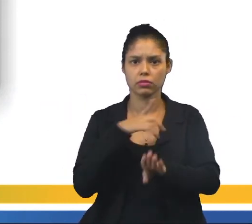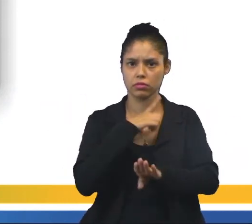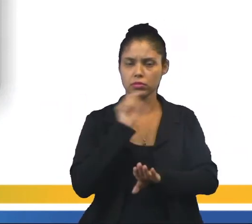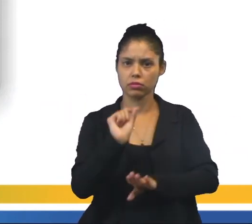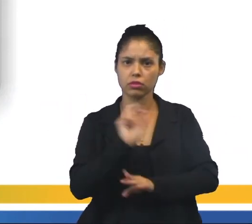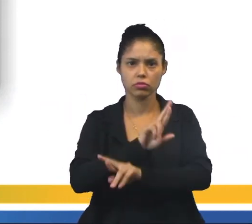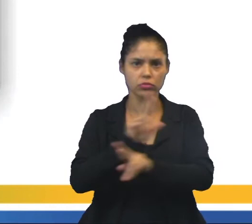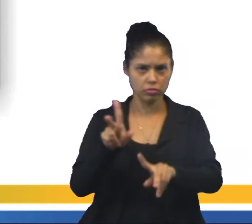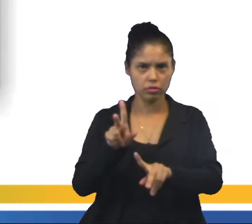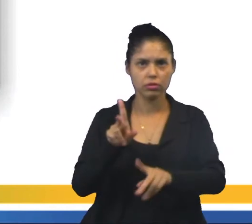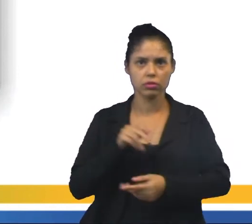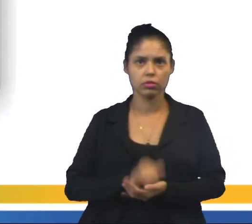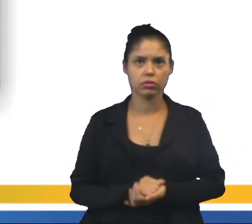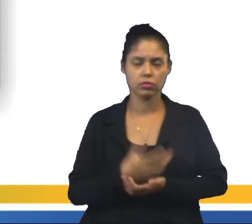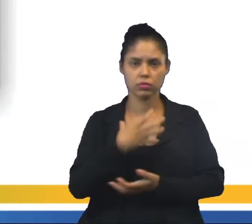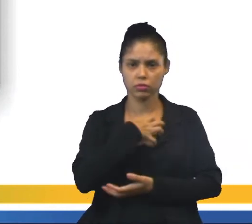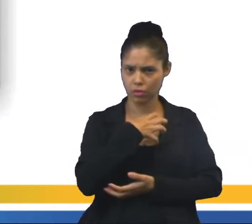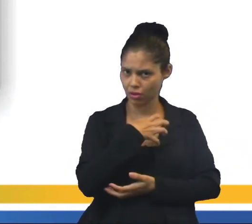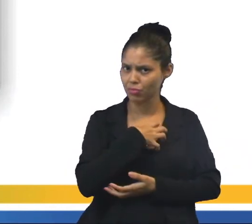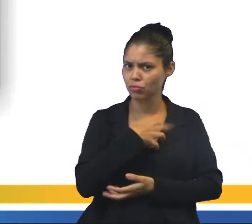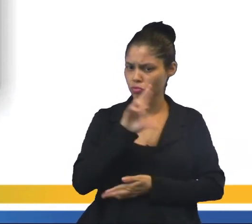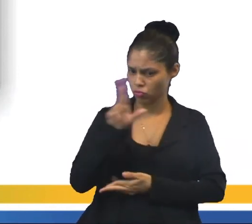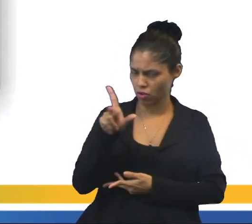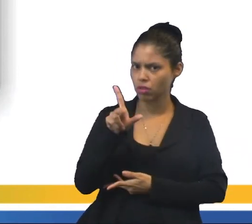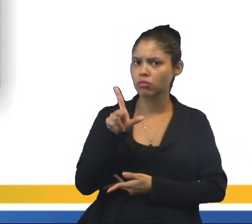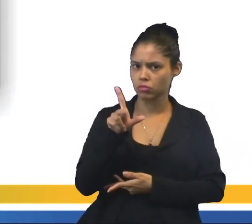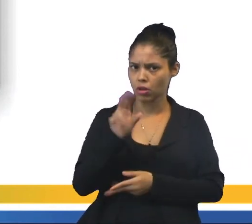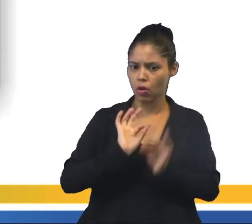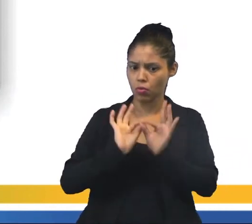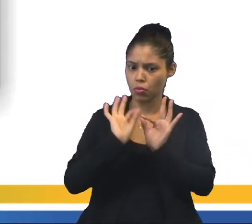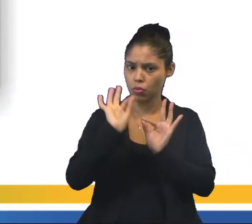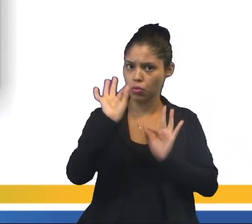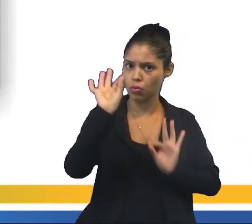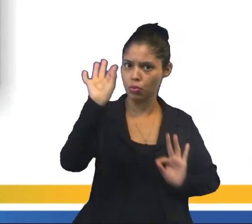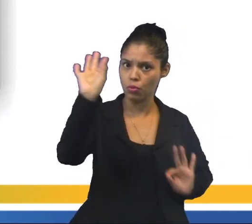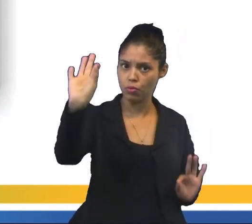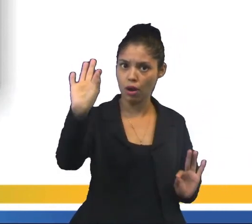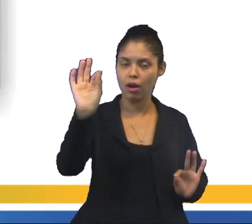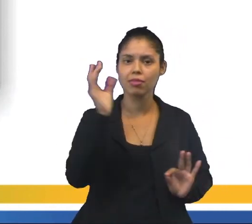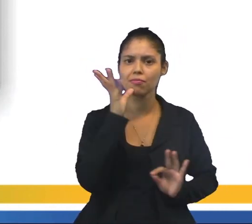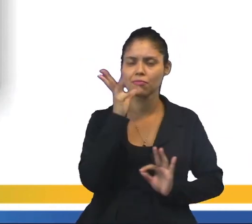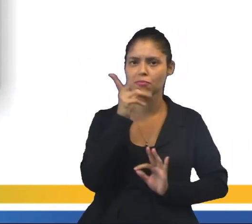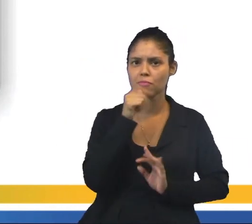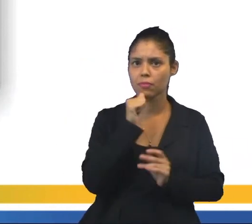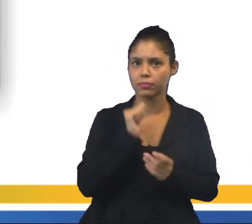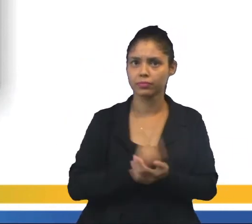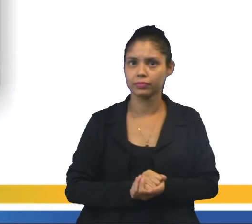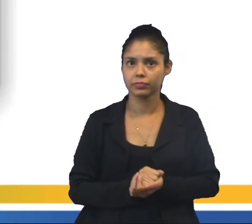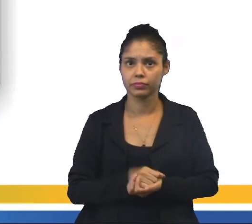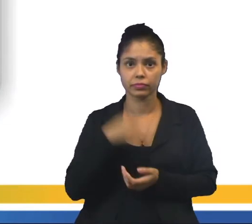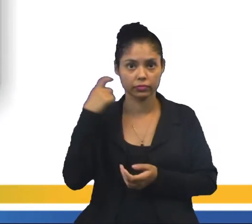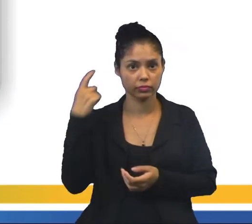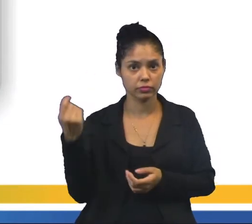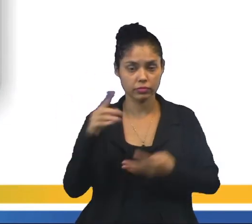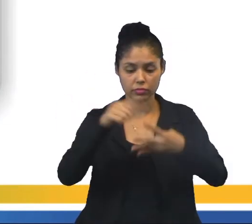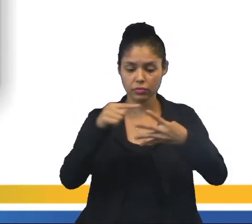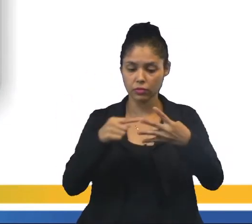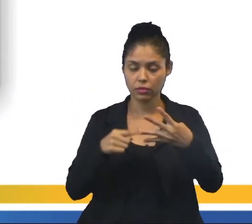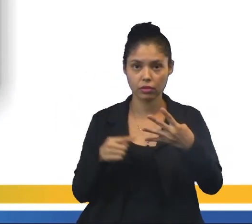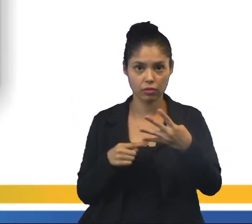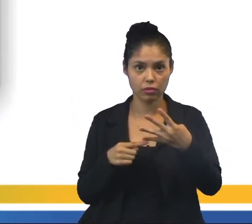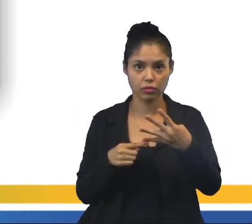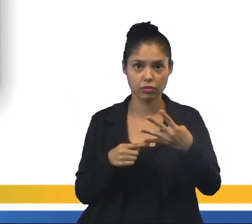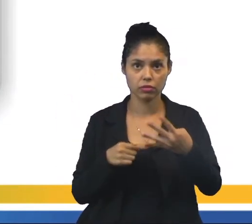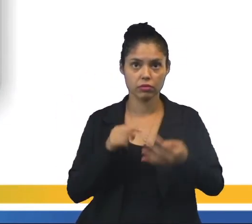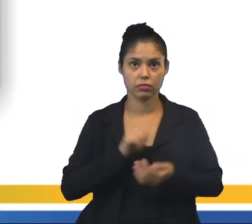Então, aí você está falando aí do som, da duração do som bem longo, né? Se eu tocar aqui um som de 4 tempos, eu vou contar 4